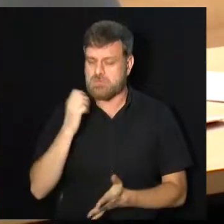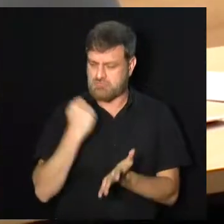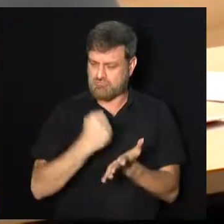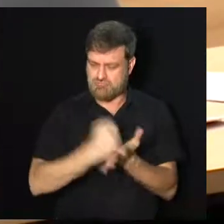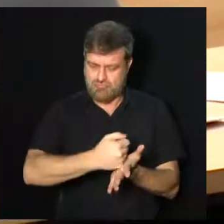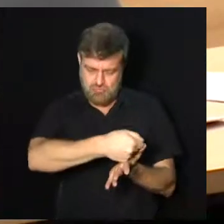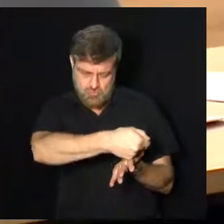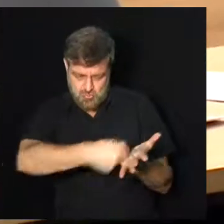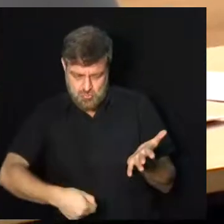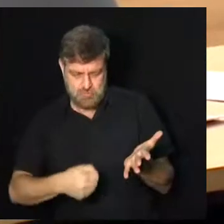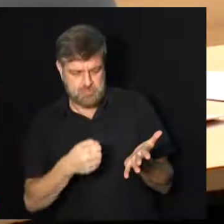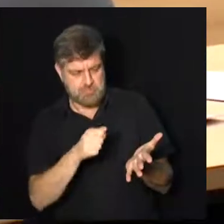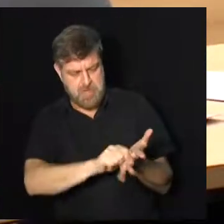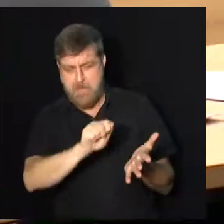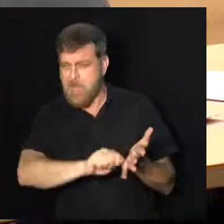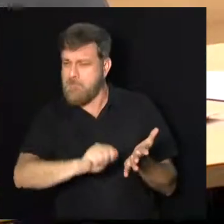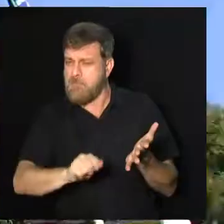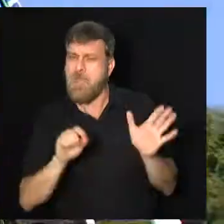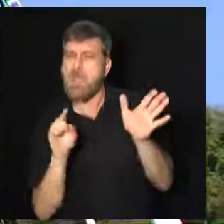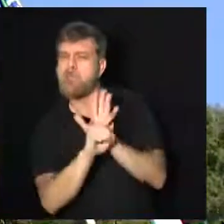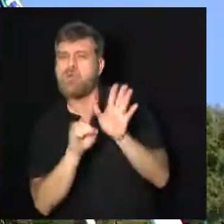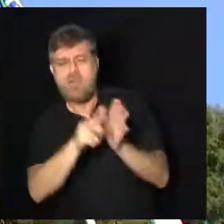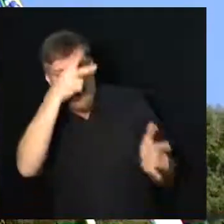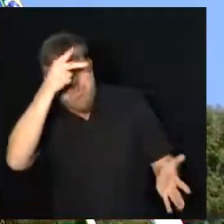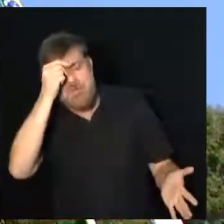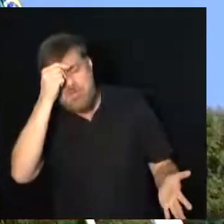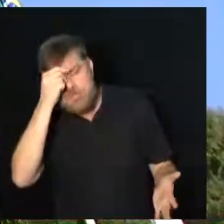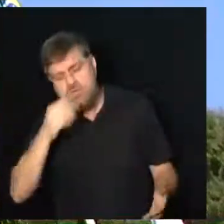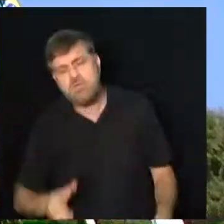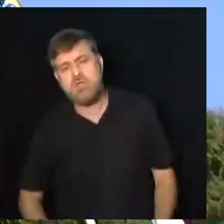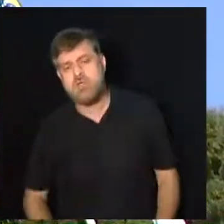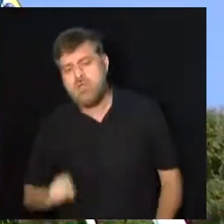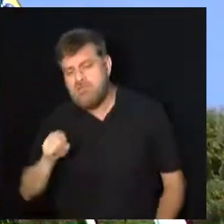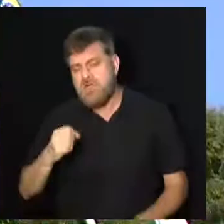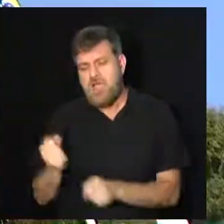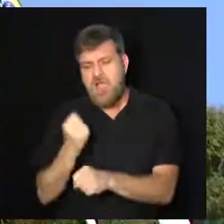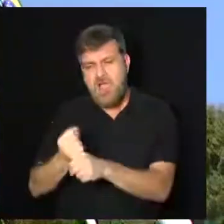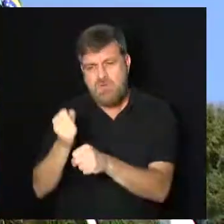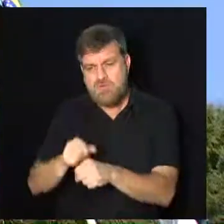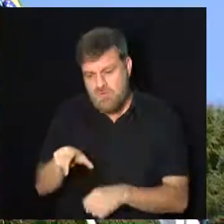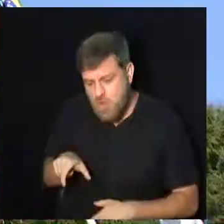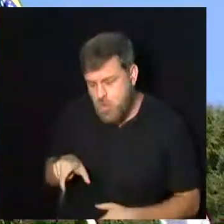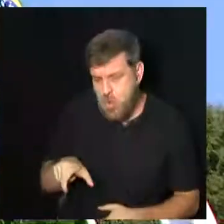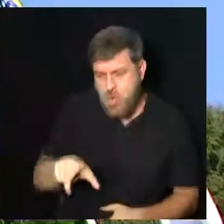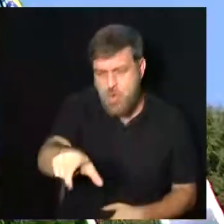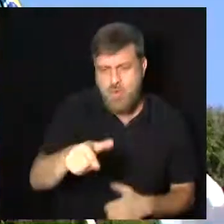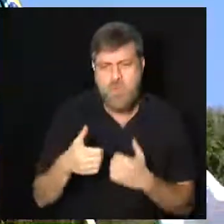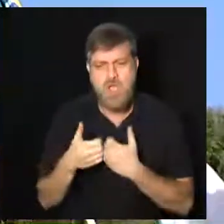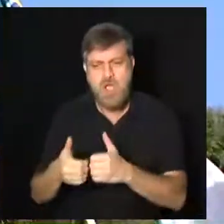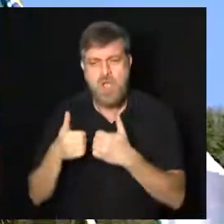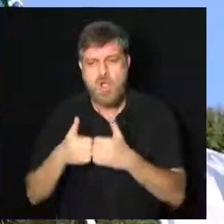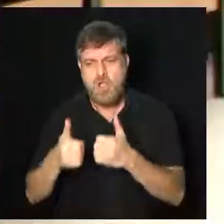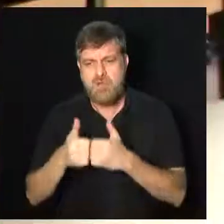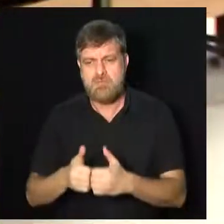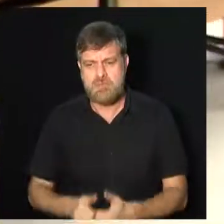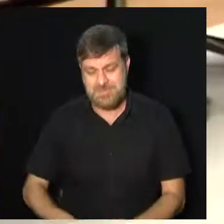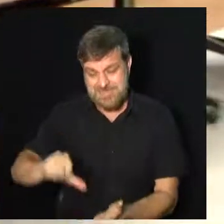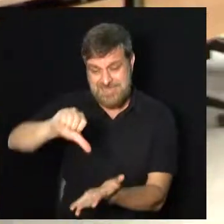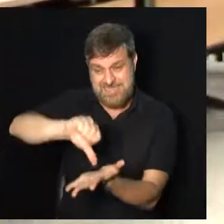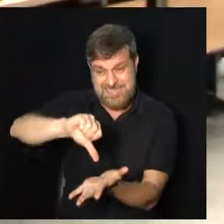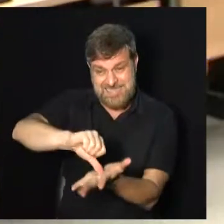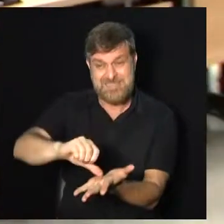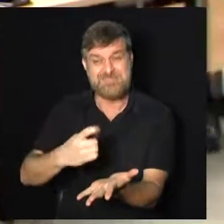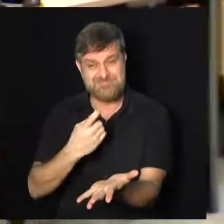Câmara um requerimento no qual pede informações da Prefeitura sobre a construção do corredor de ônibus em relação ao trecho da rua